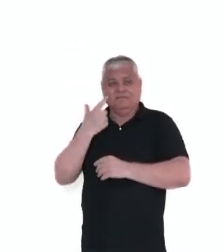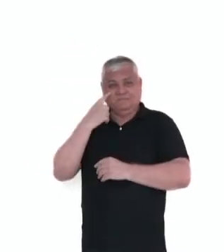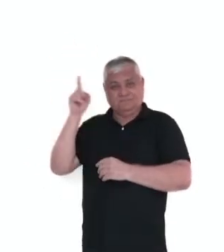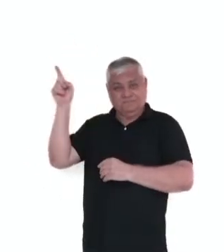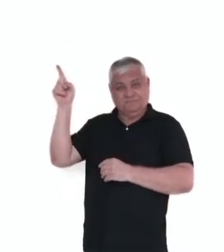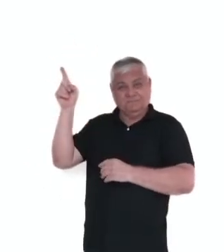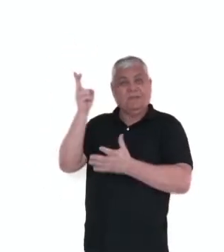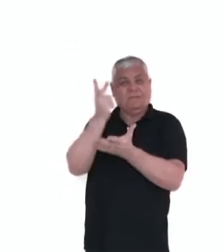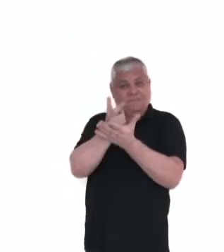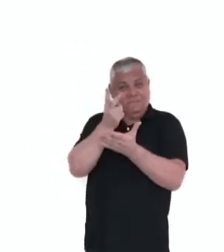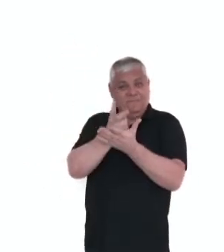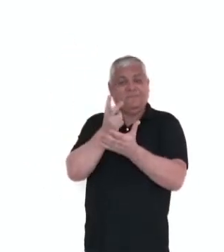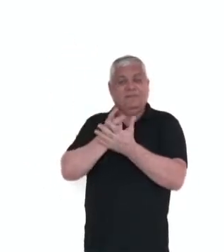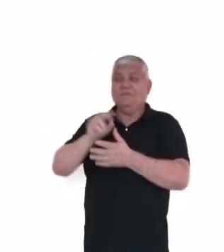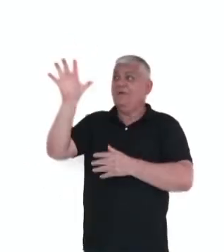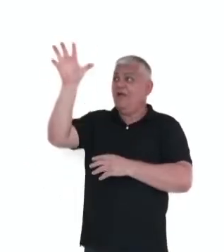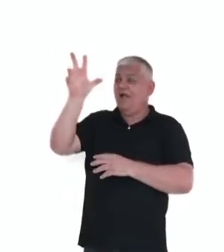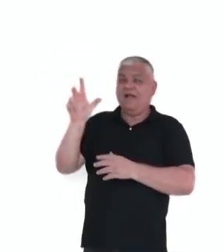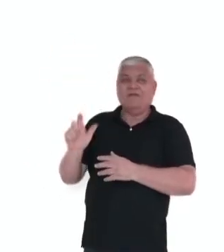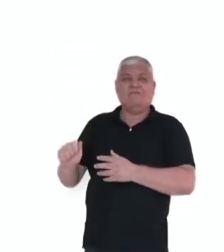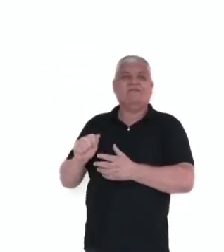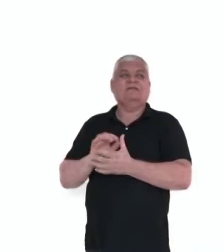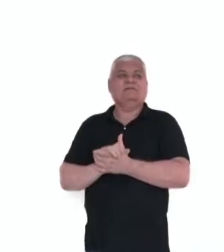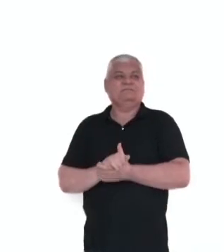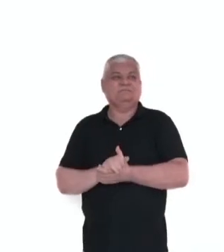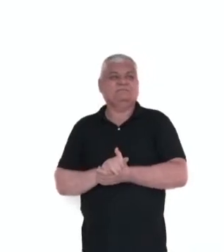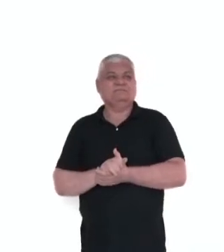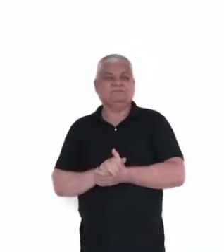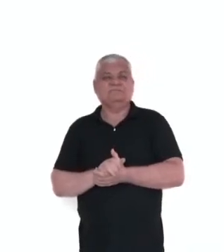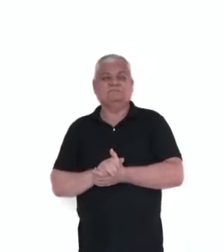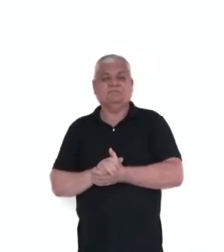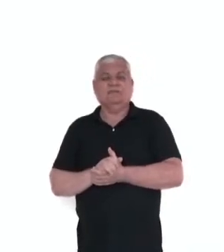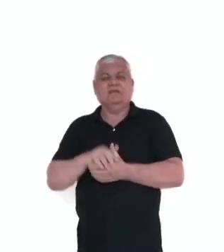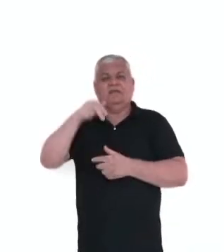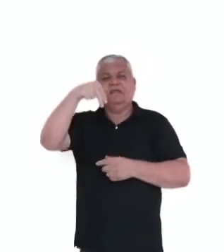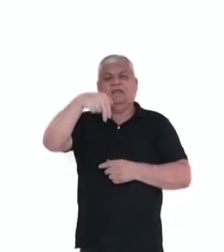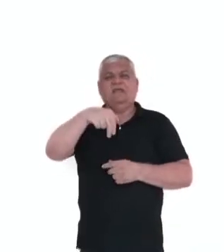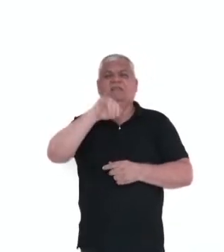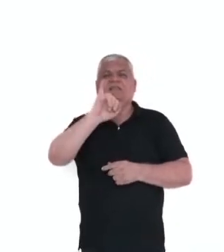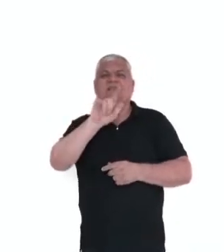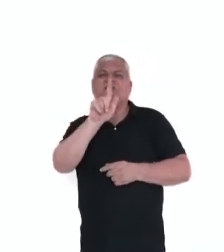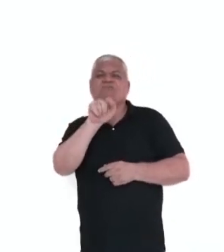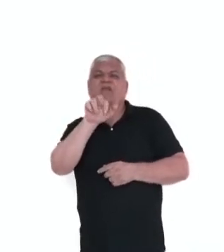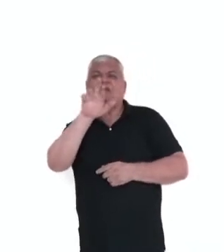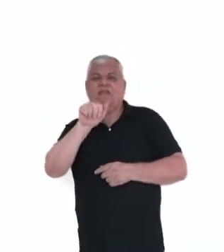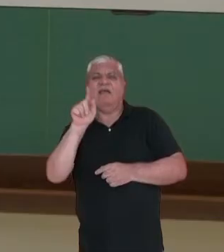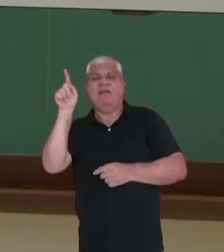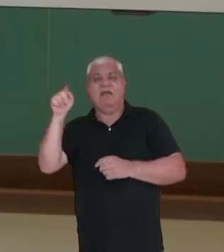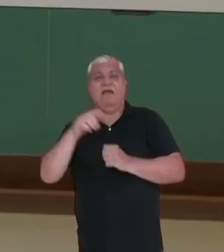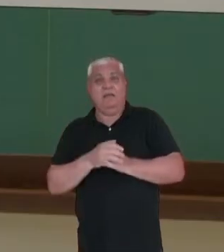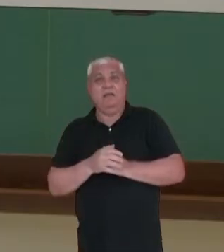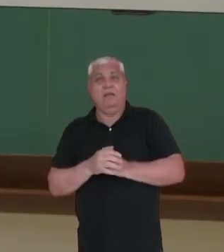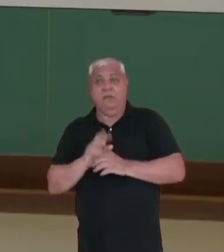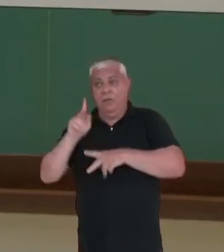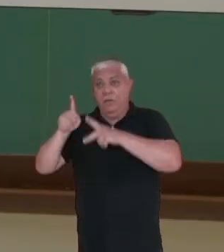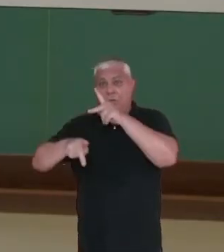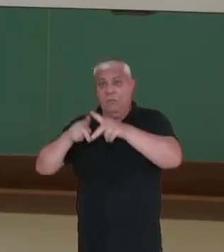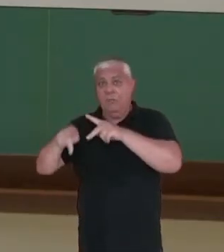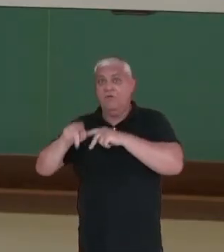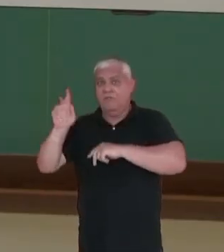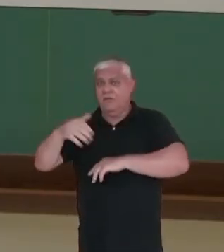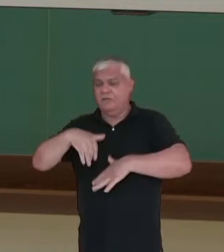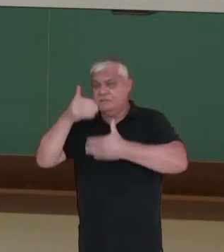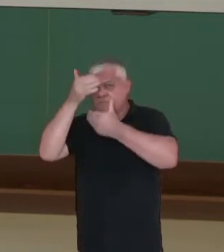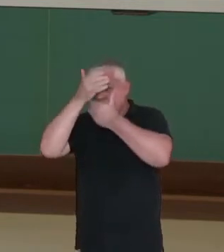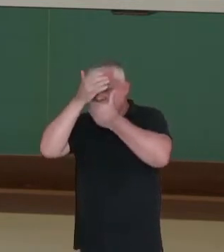mapa, só que agora está coloridinho aqui, ó. Por exemplo, dentro da Nigéria, né? O Boko Haram é um grupo terrorista dentro